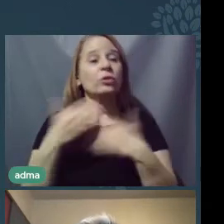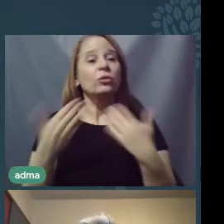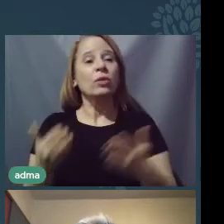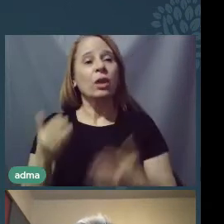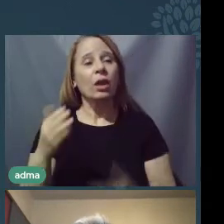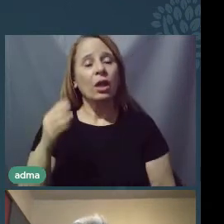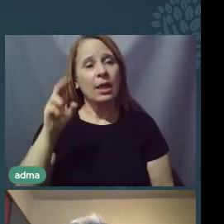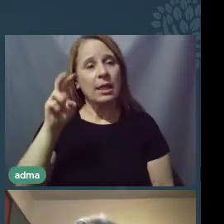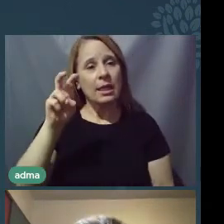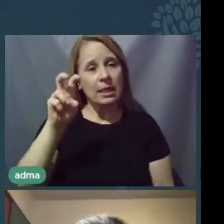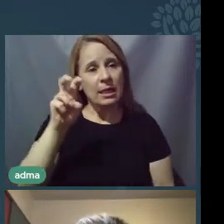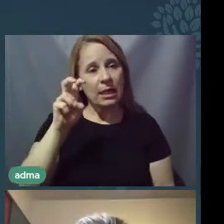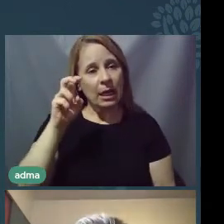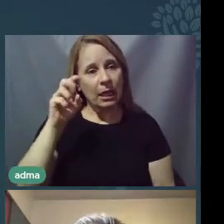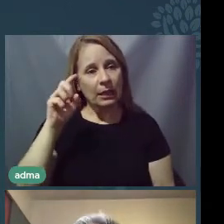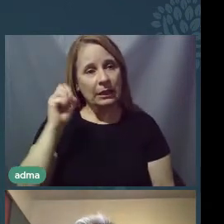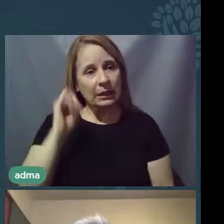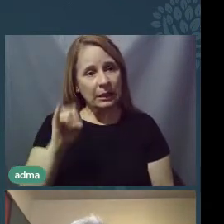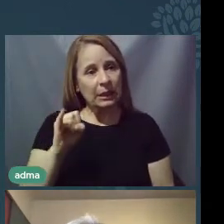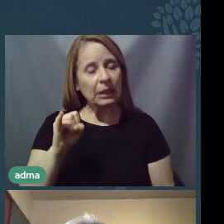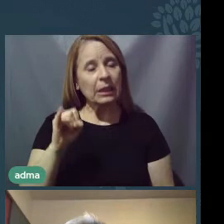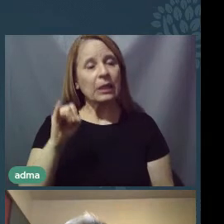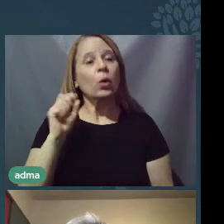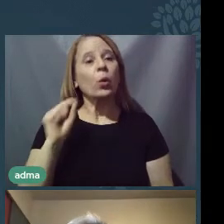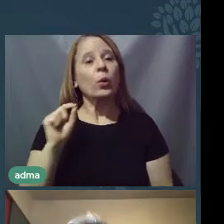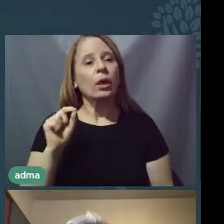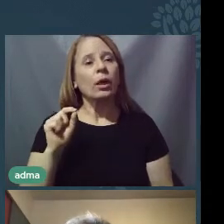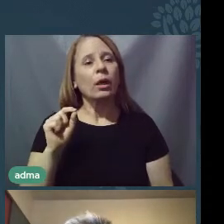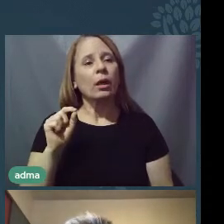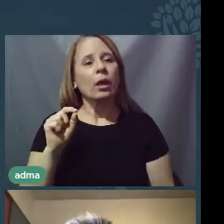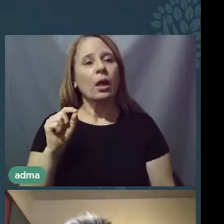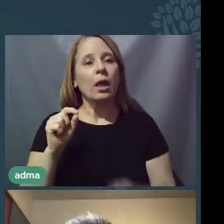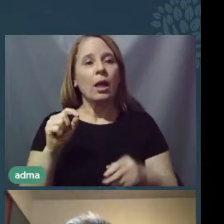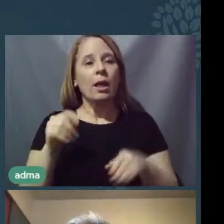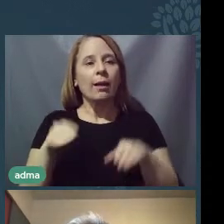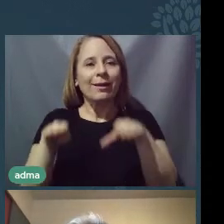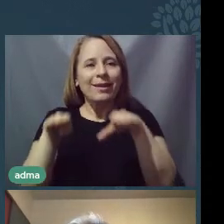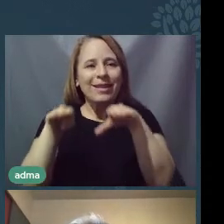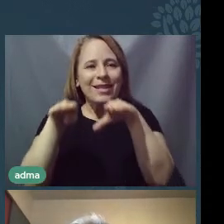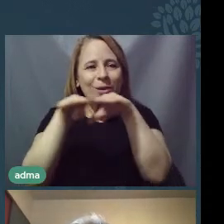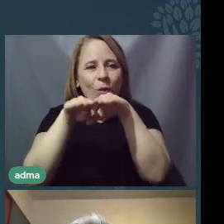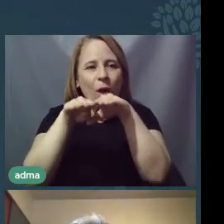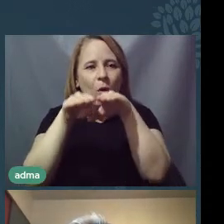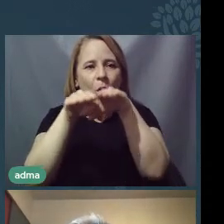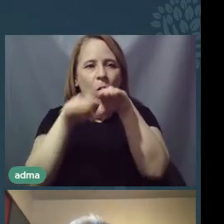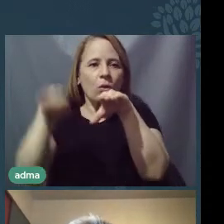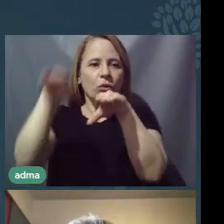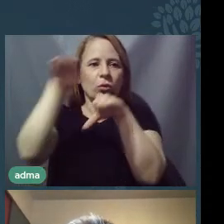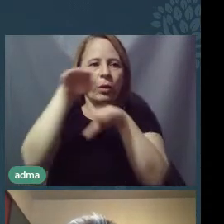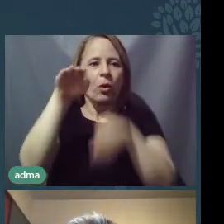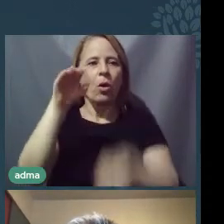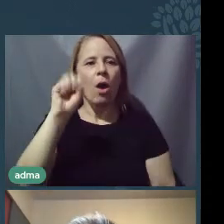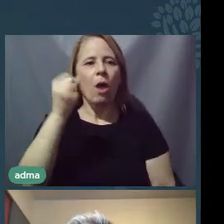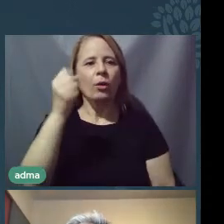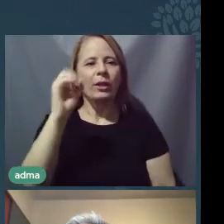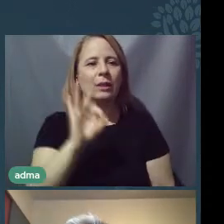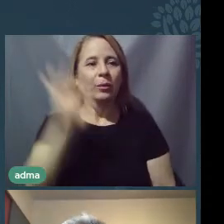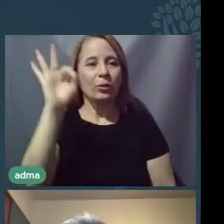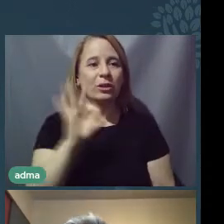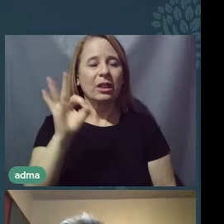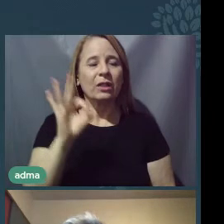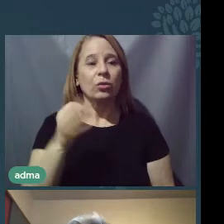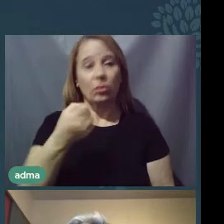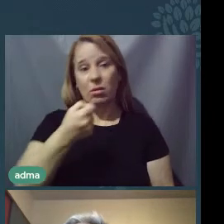adesão foi da mesma coisa, igual ou superior a 80% da medicação,